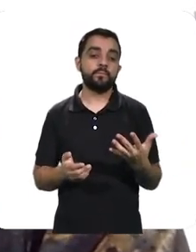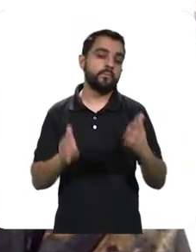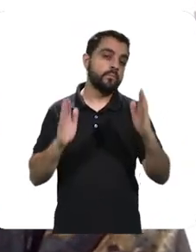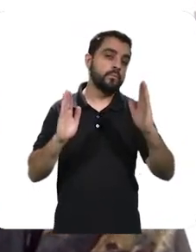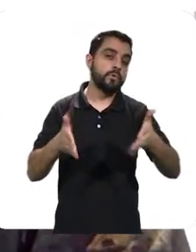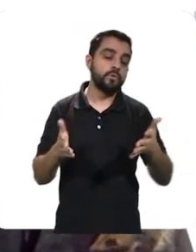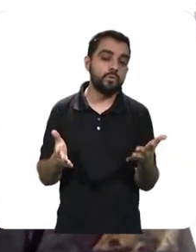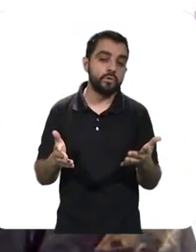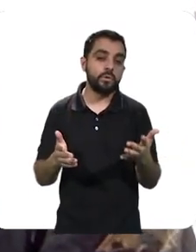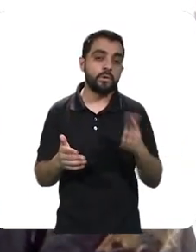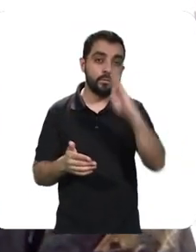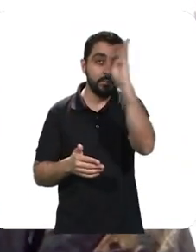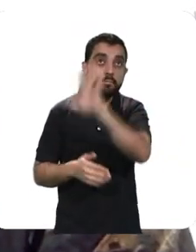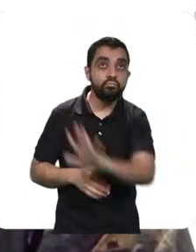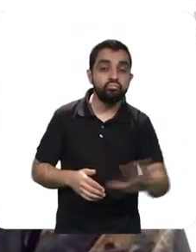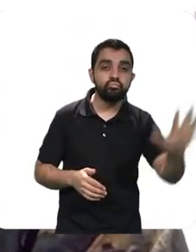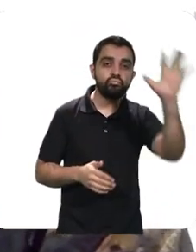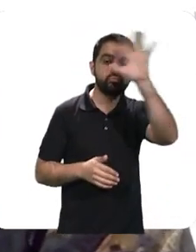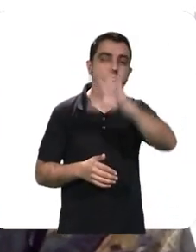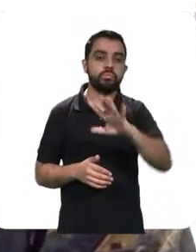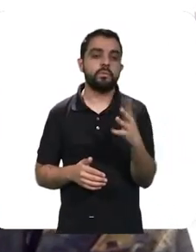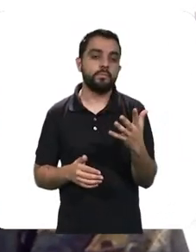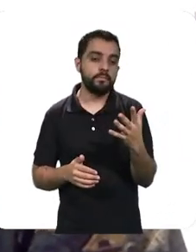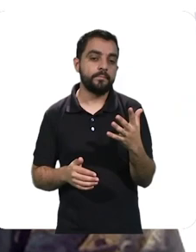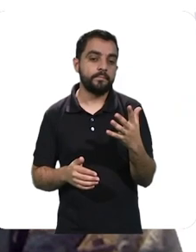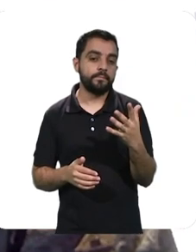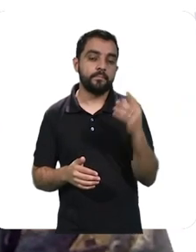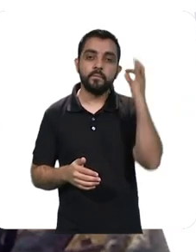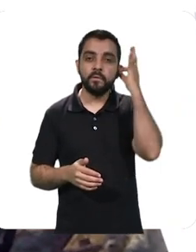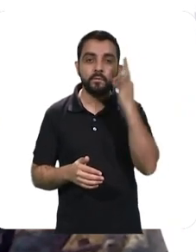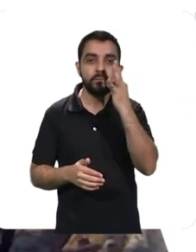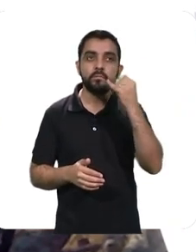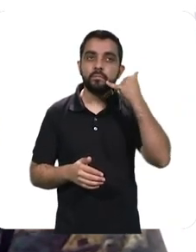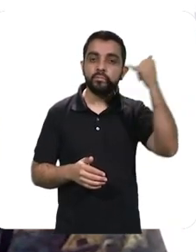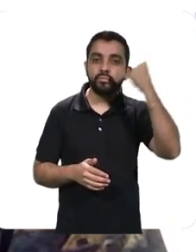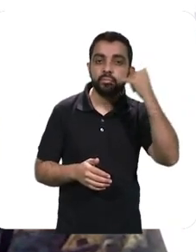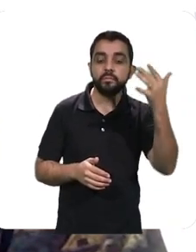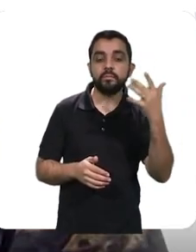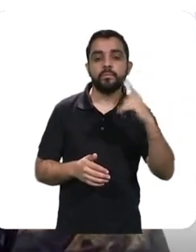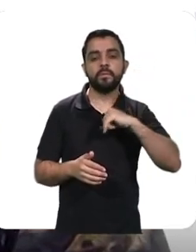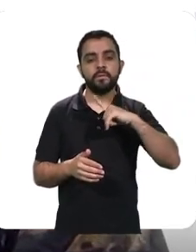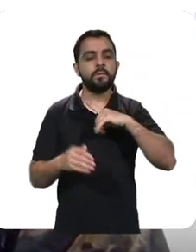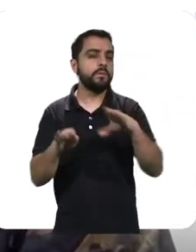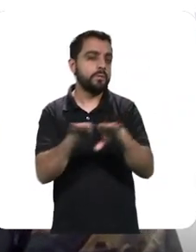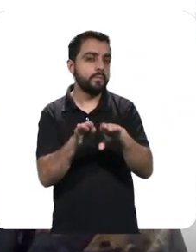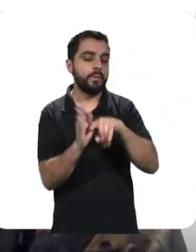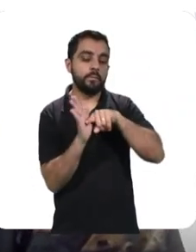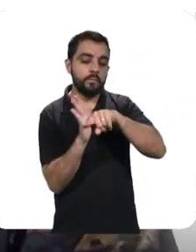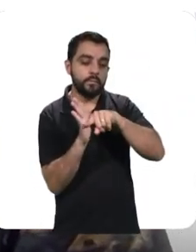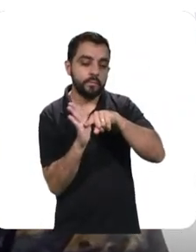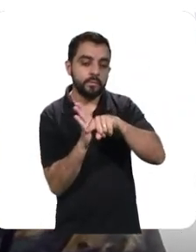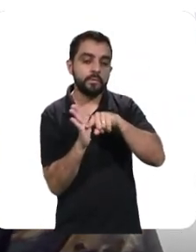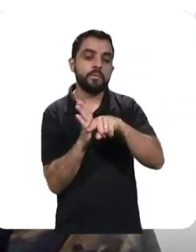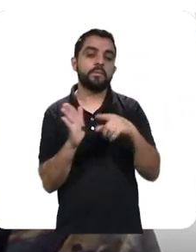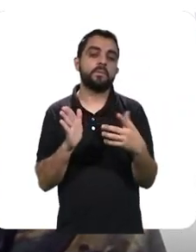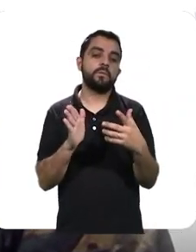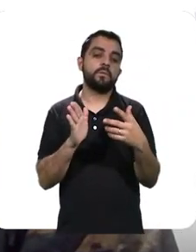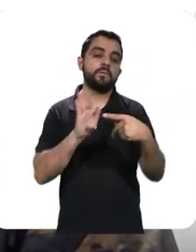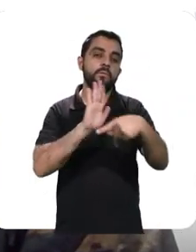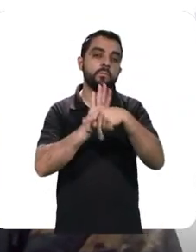no âmbito nacional, sim, as primeiras pesquisas